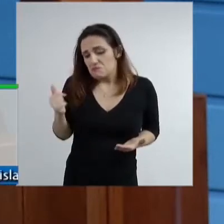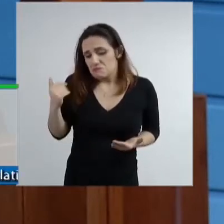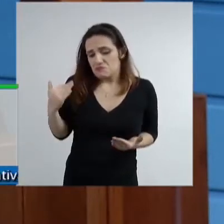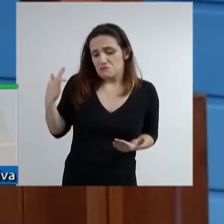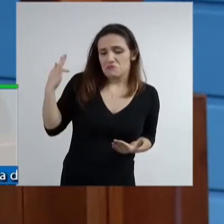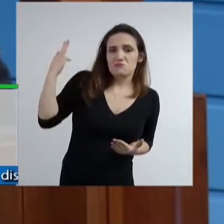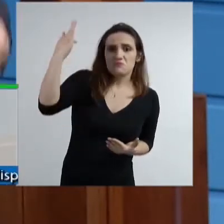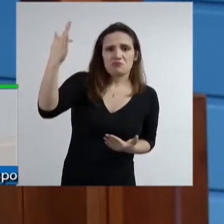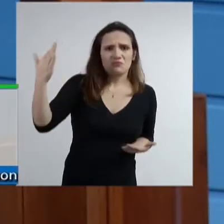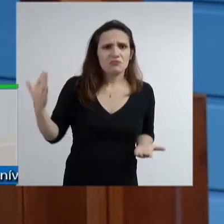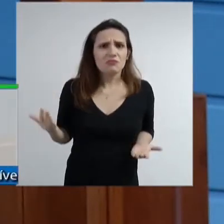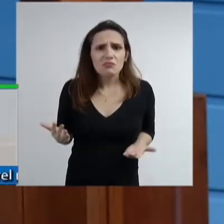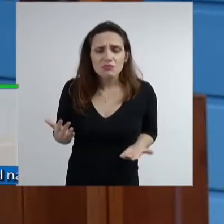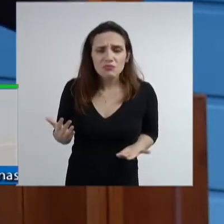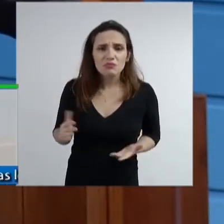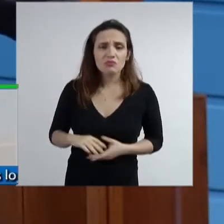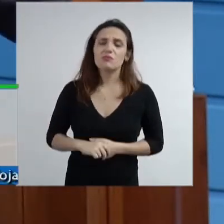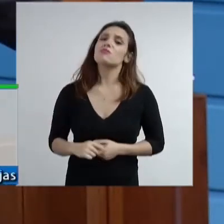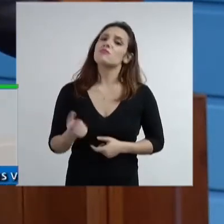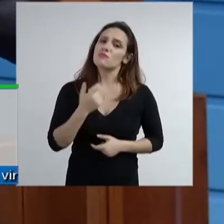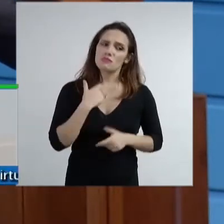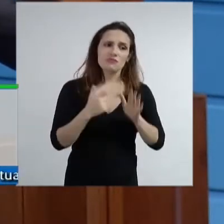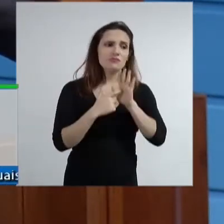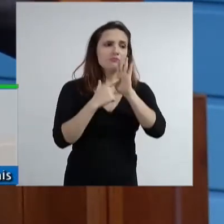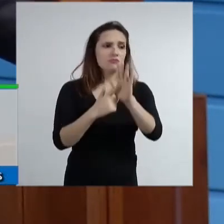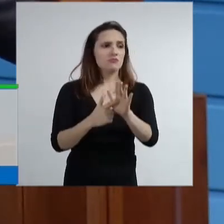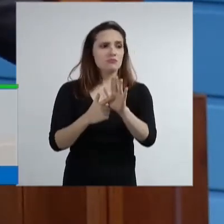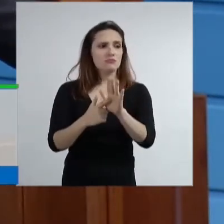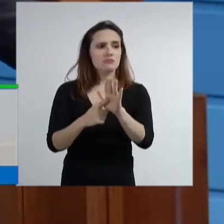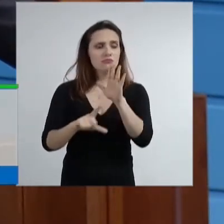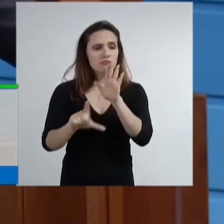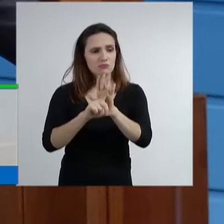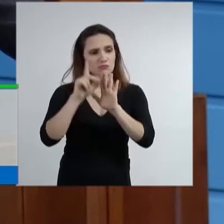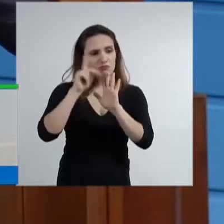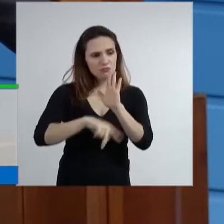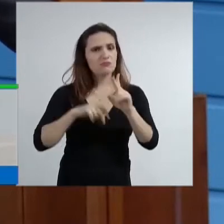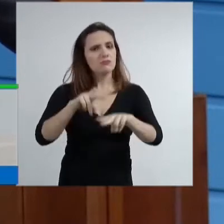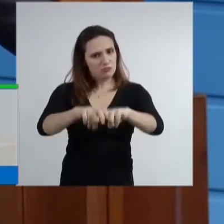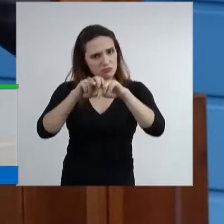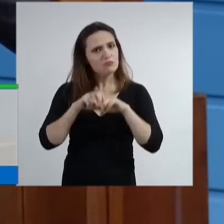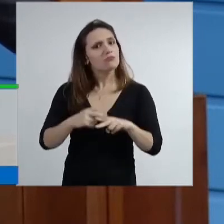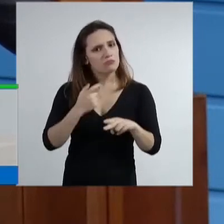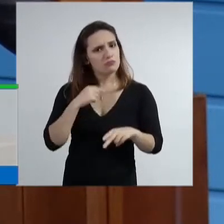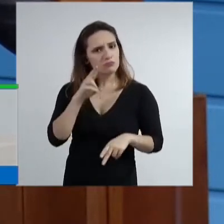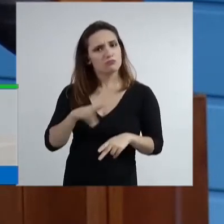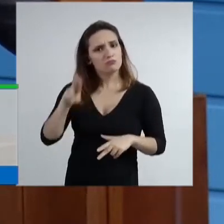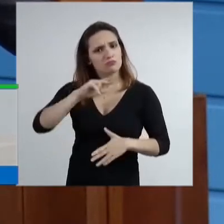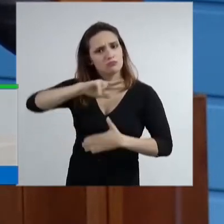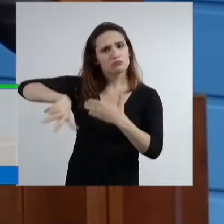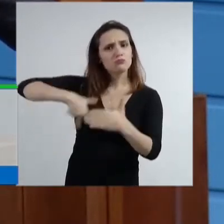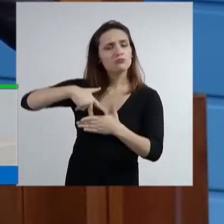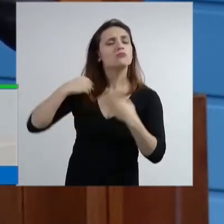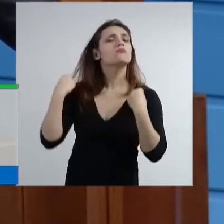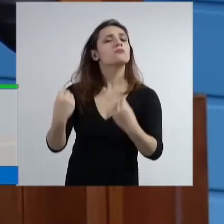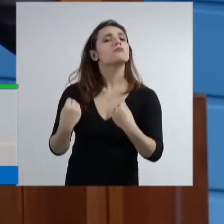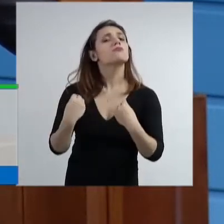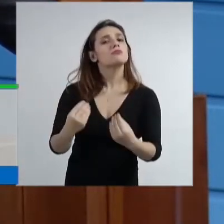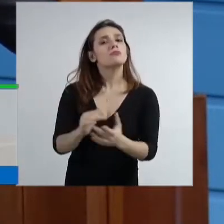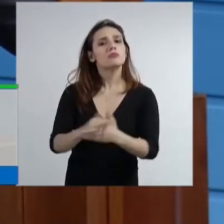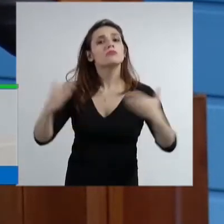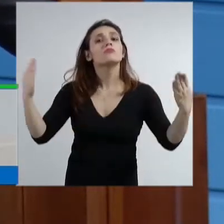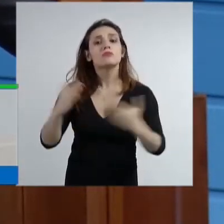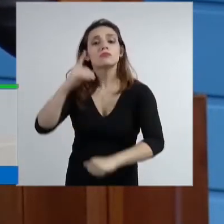virão. Estamos apresentando aqui um projeto hoje, por isso uso a tribuna, para que, em